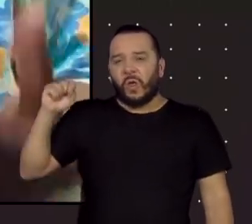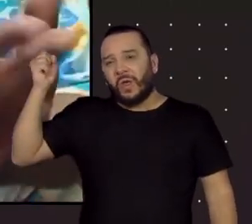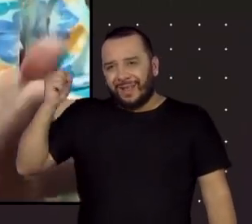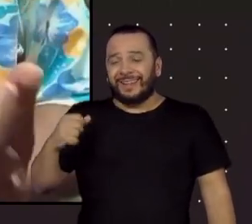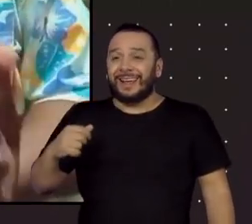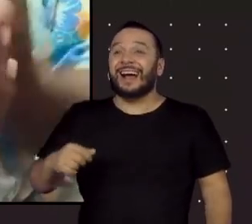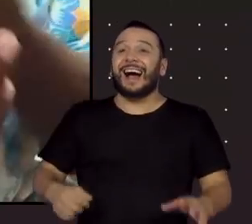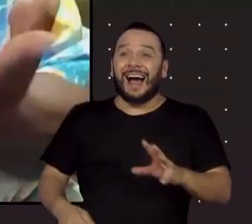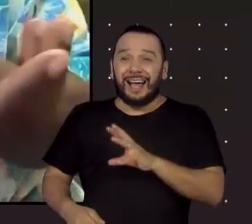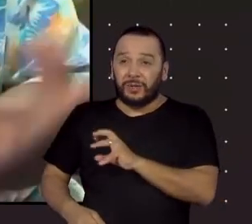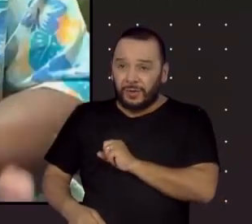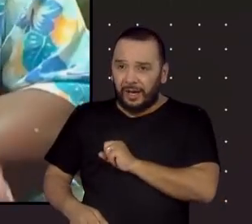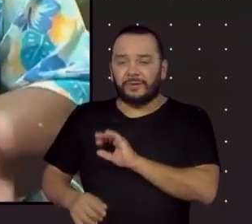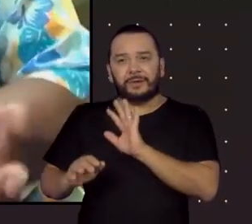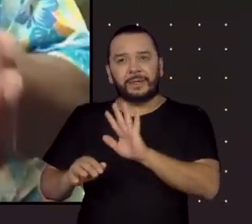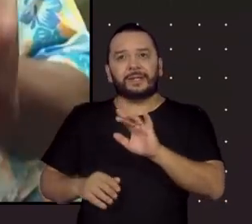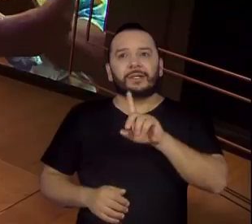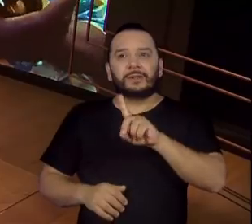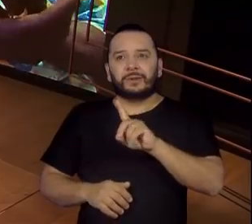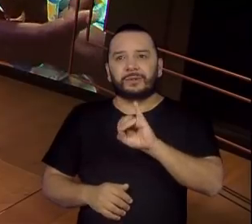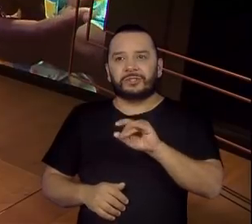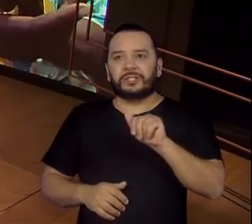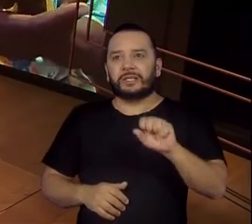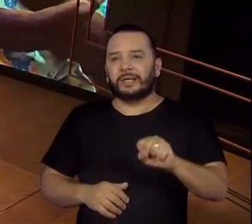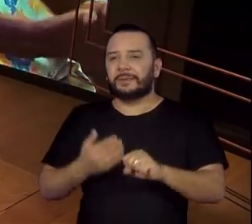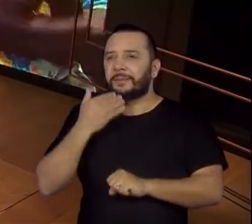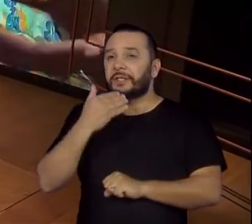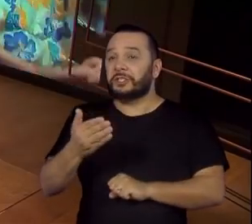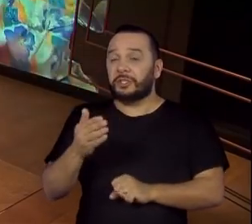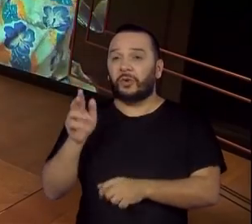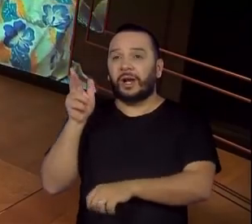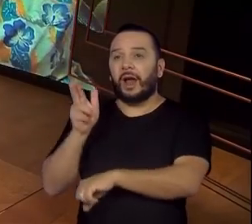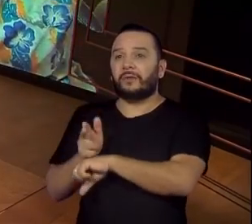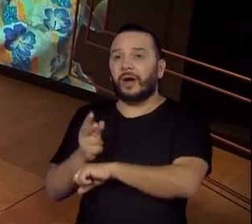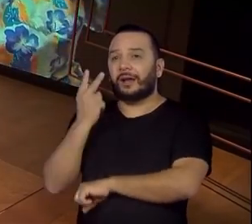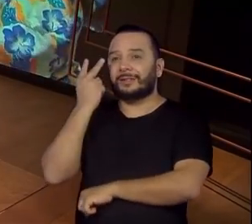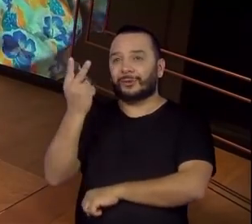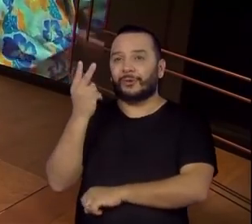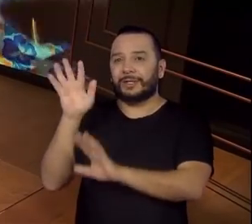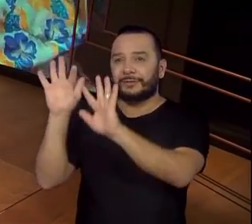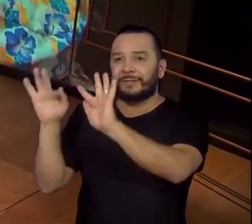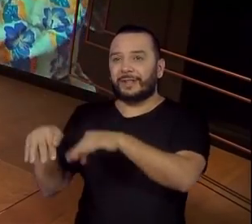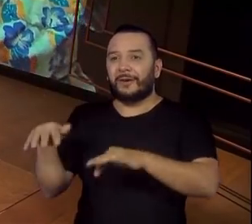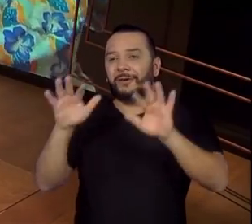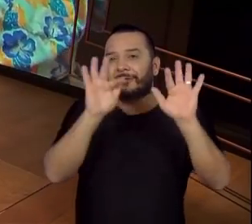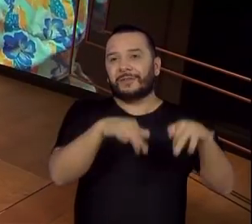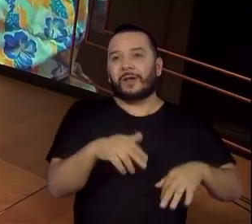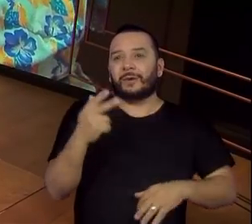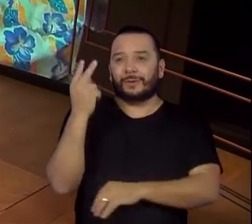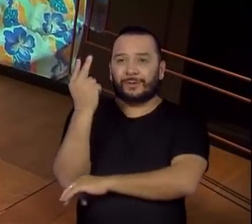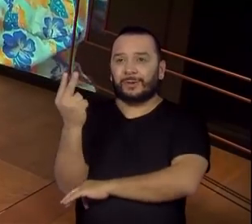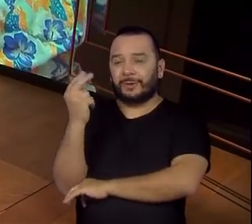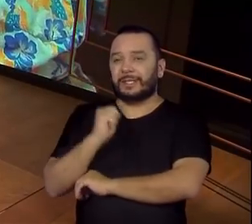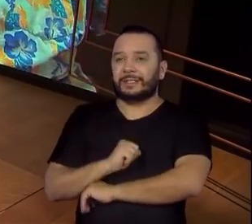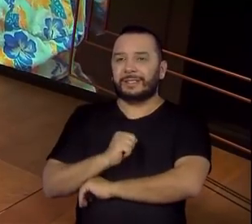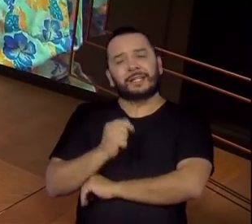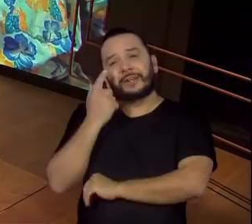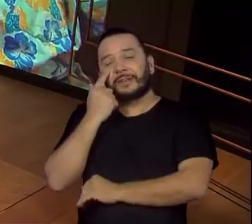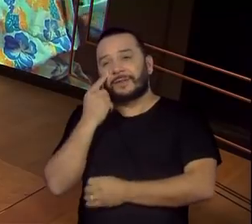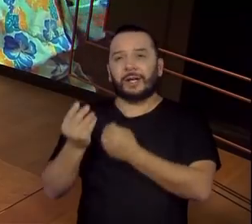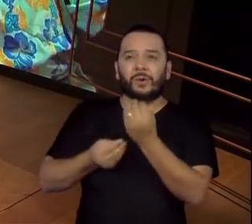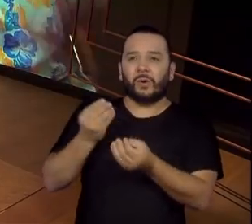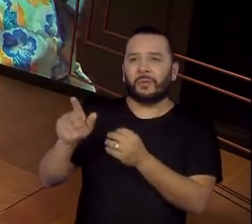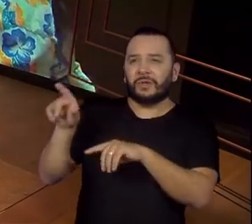E o Dias fez realmente, pediu para fazer os dois, que ainda ia levar para a direção para saber como ia fazer